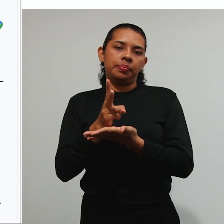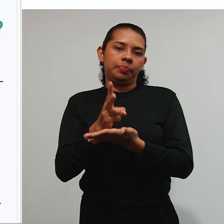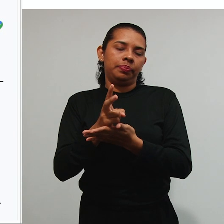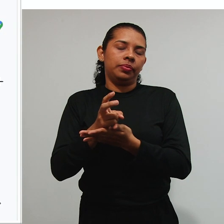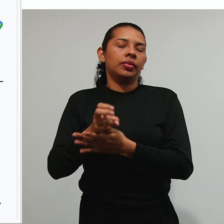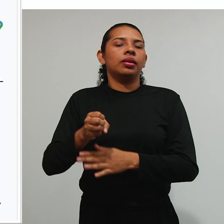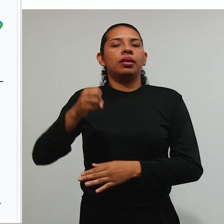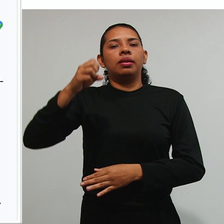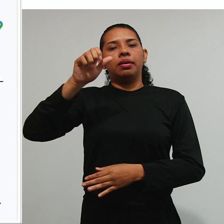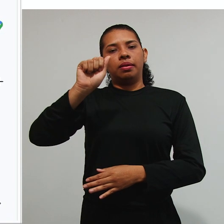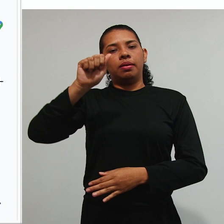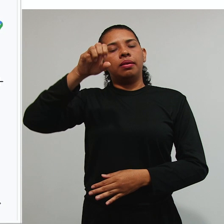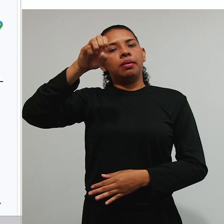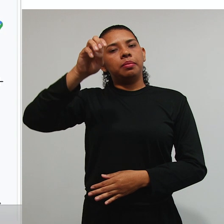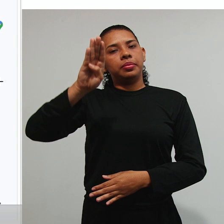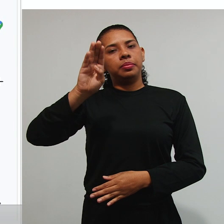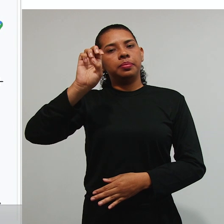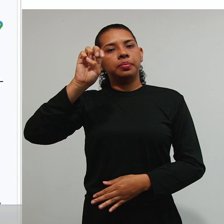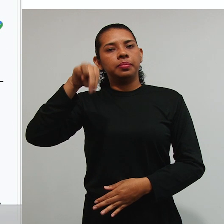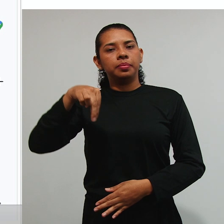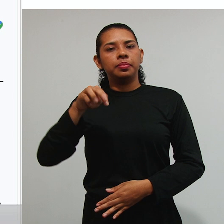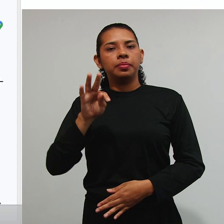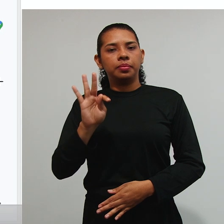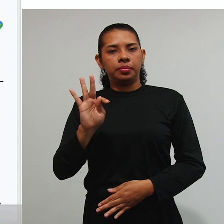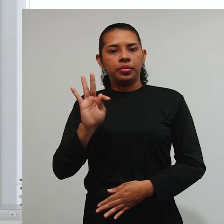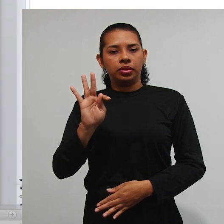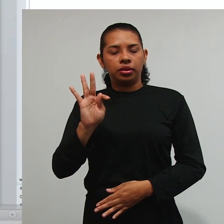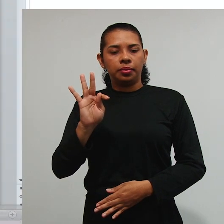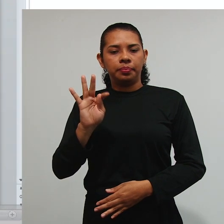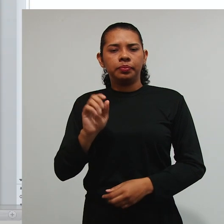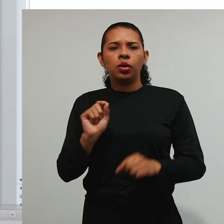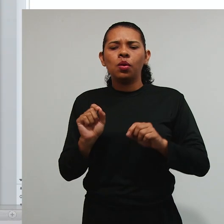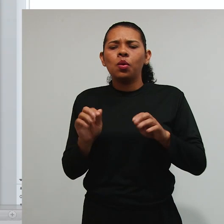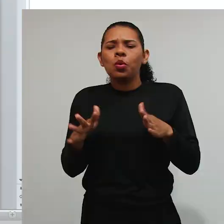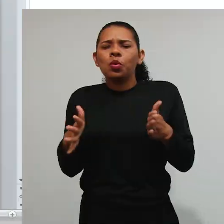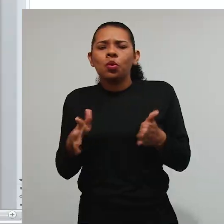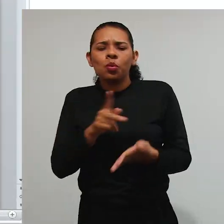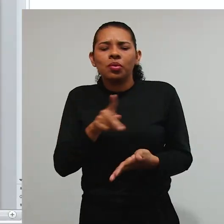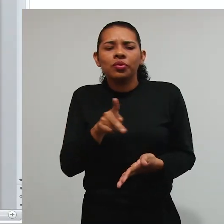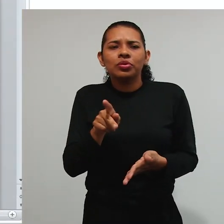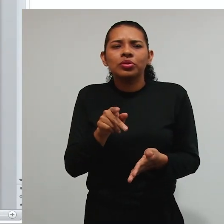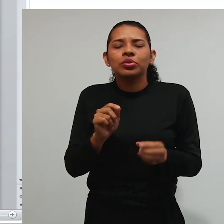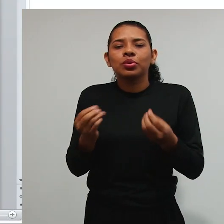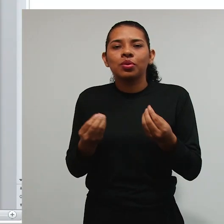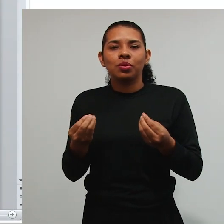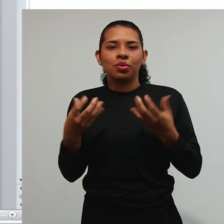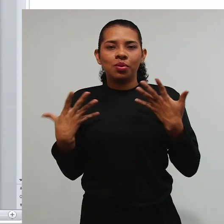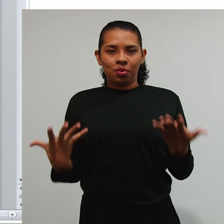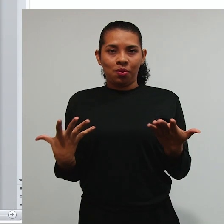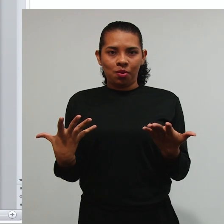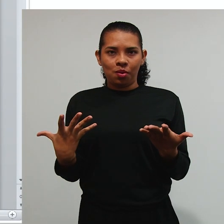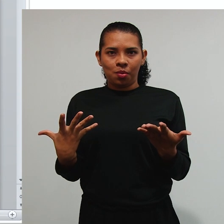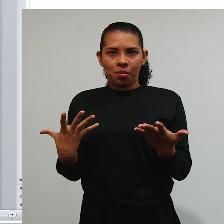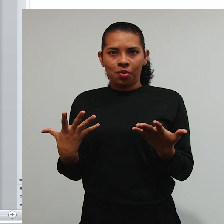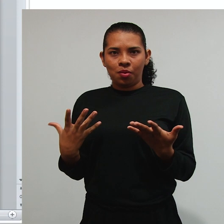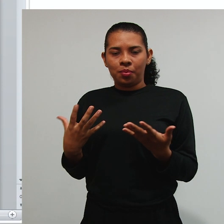negrito. Professor, e agora como é que eu faço lá no meu, se eu tiver no editor de texto? Se eu tiver no editor de texto, a mesma coisa. Então, aqui,